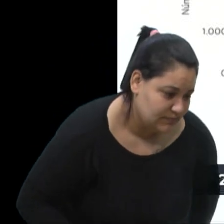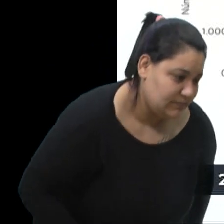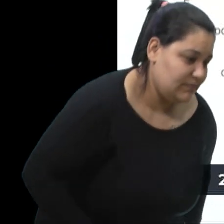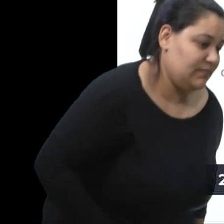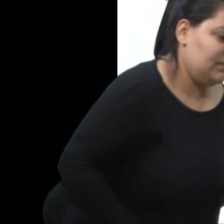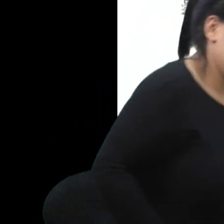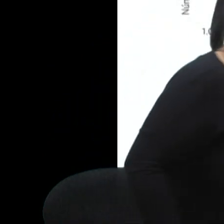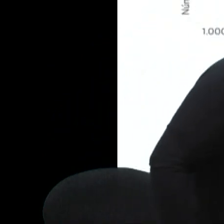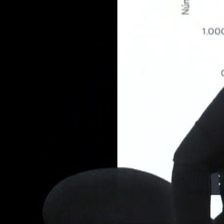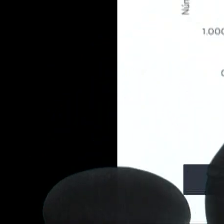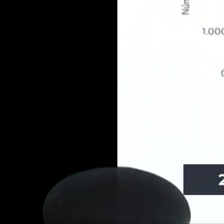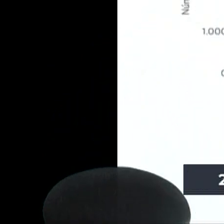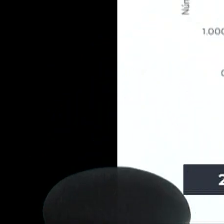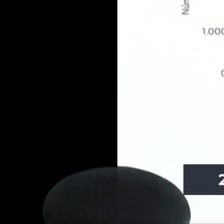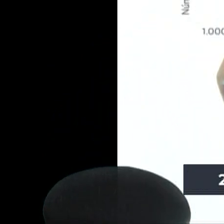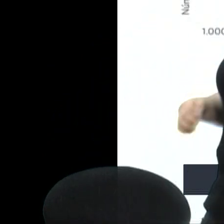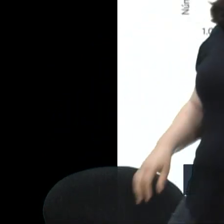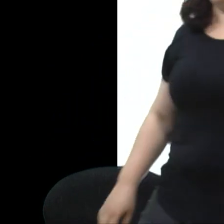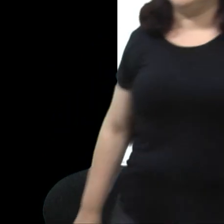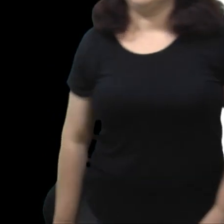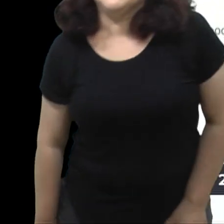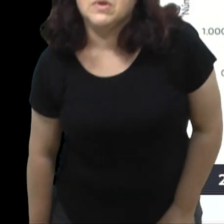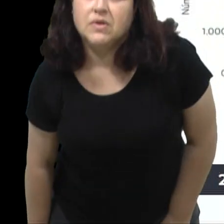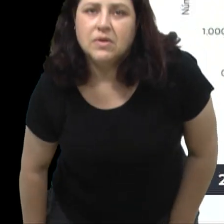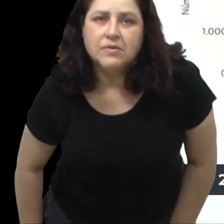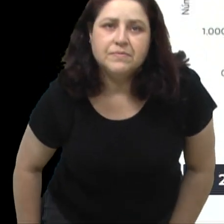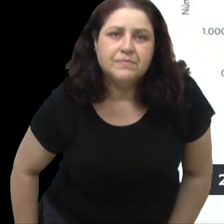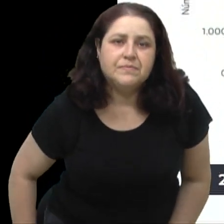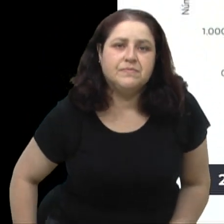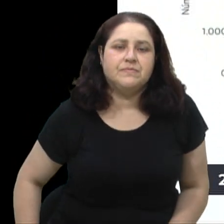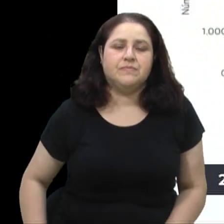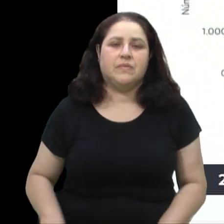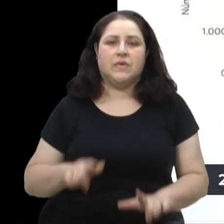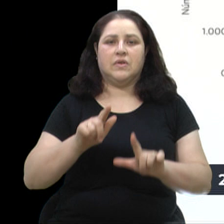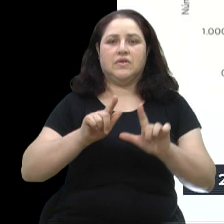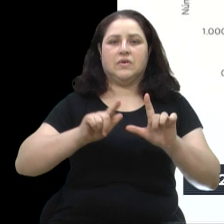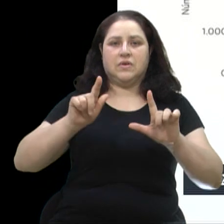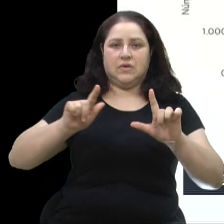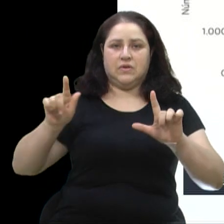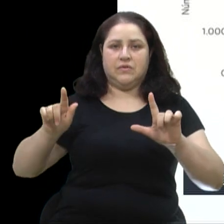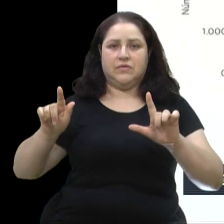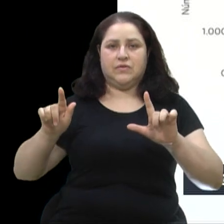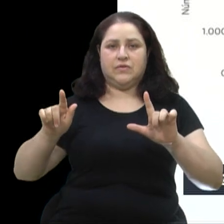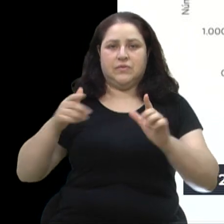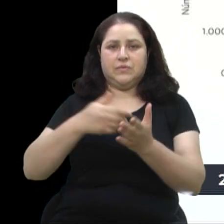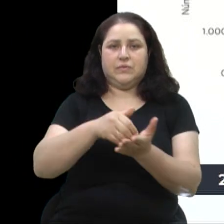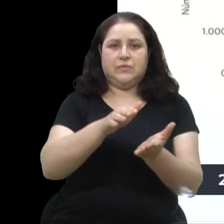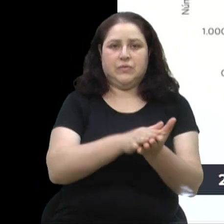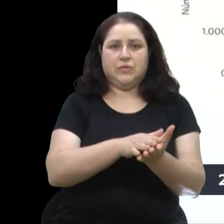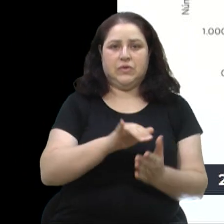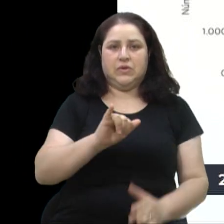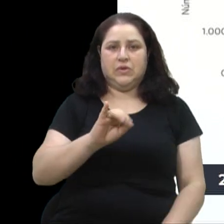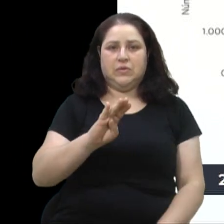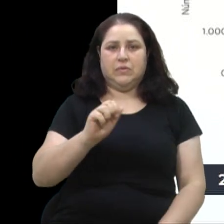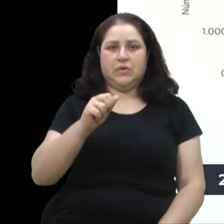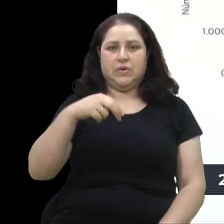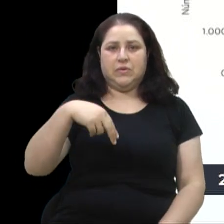Certo. Aí o gráfico das multas aplicadas pelo IBAMA. Pode